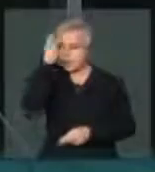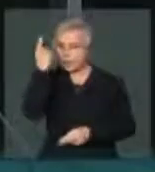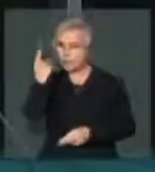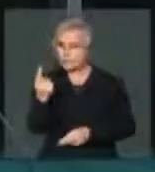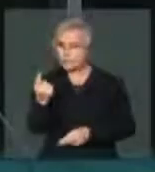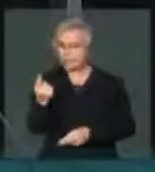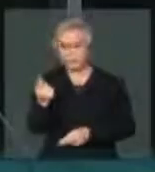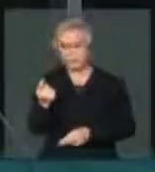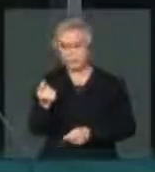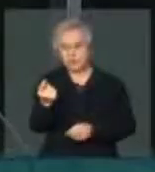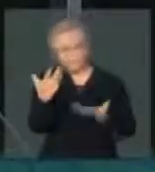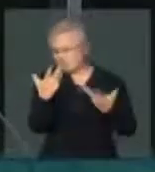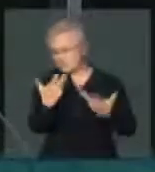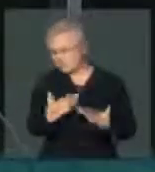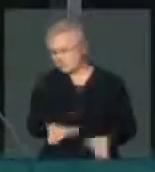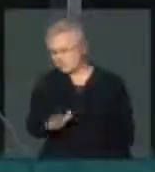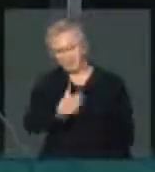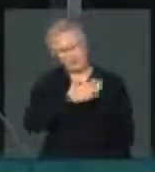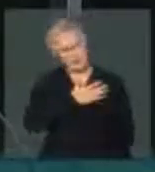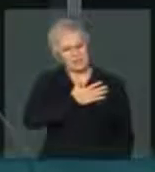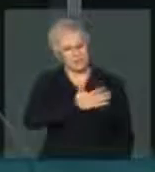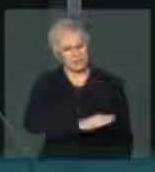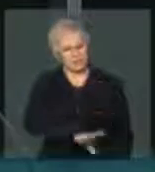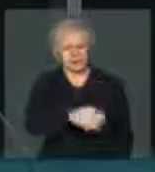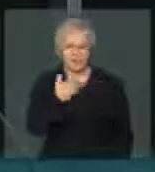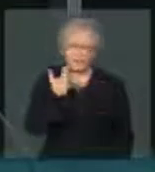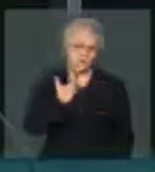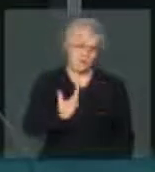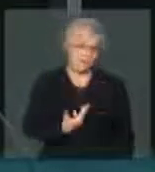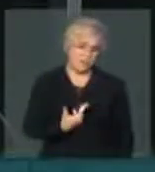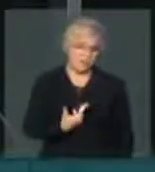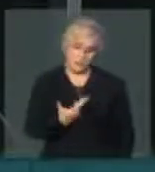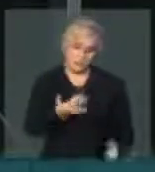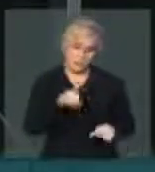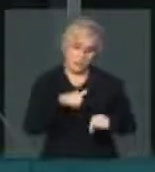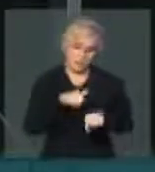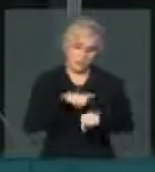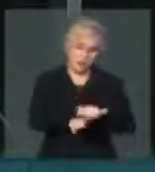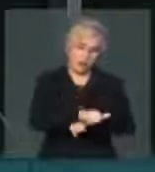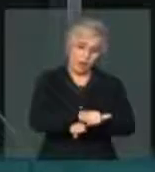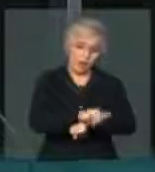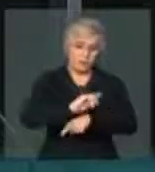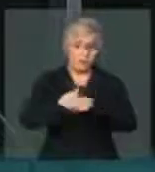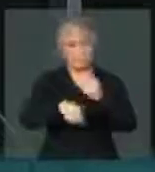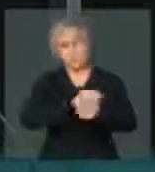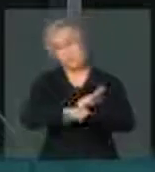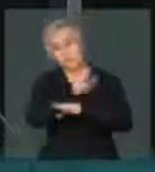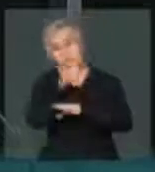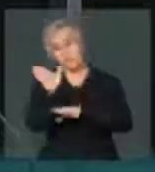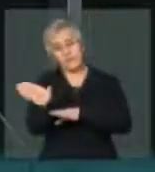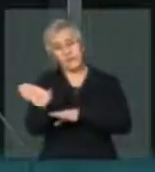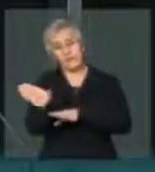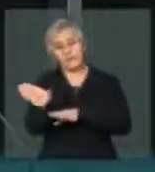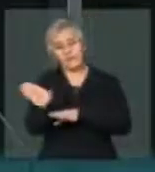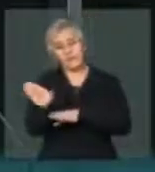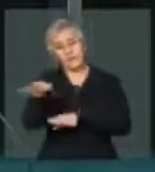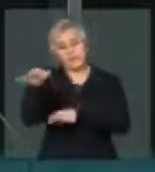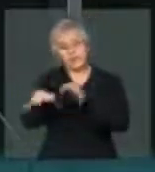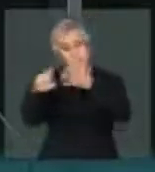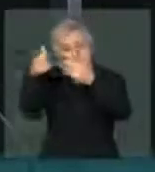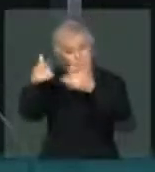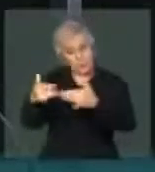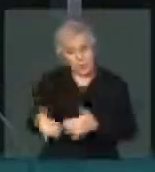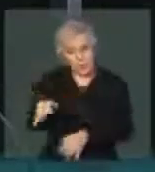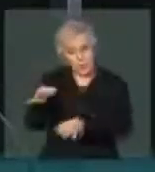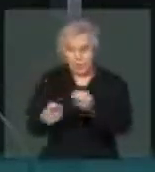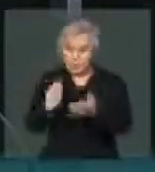estiver desencantado totalmente com a política, ele não comparece, se justifica, paga aquela multa irrisória